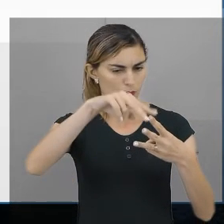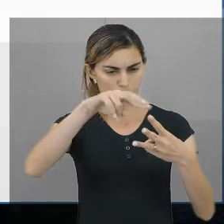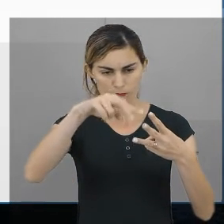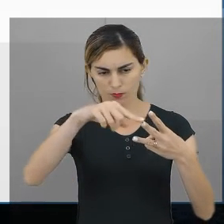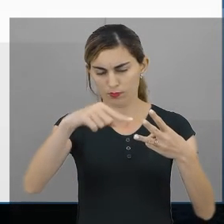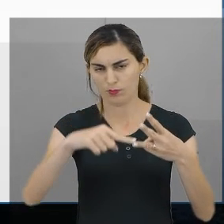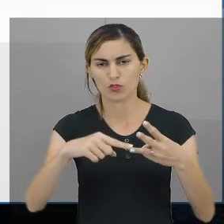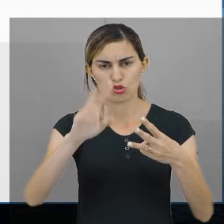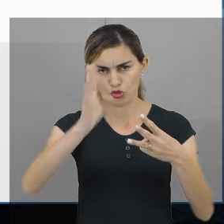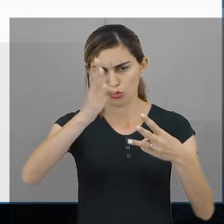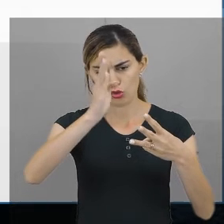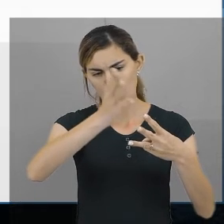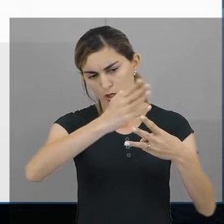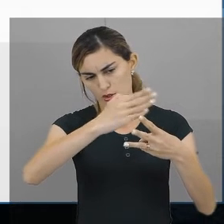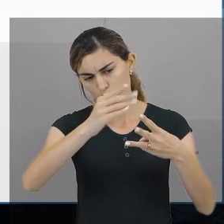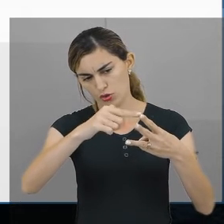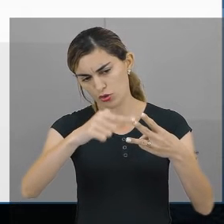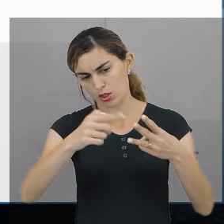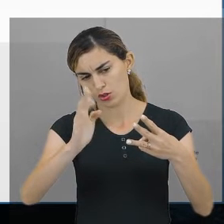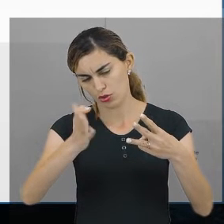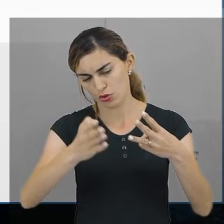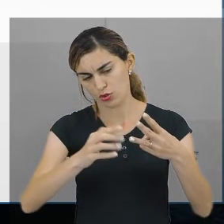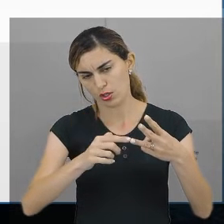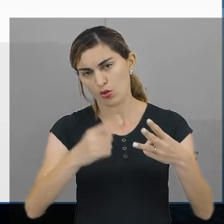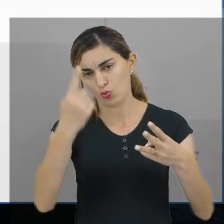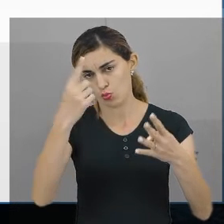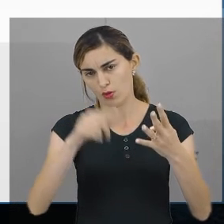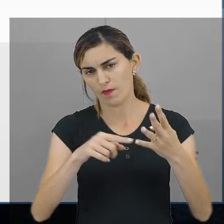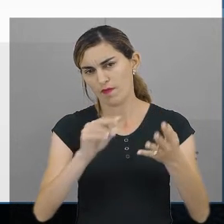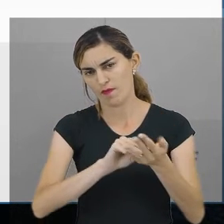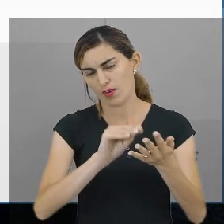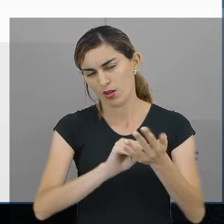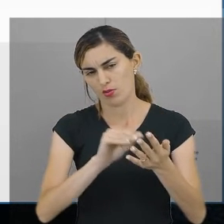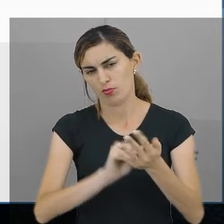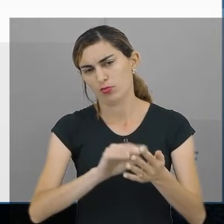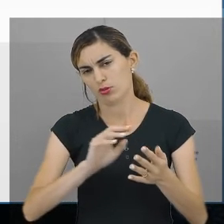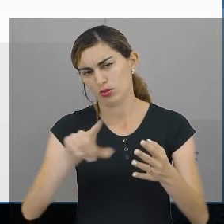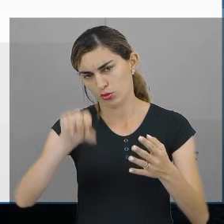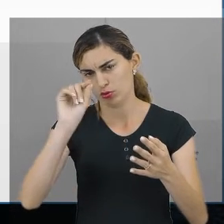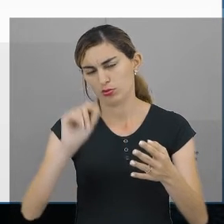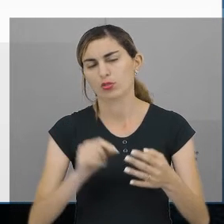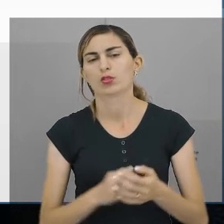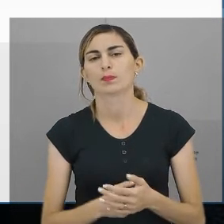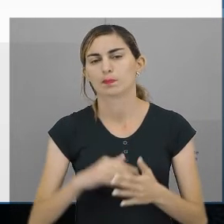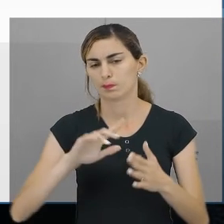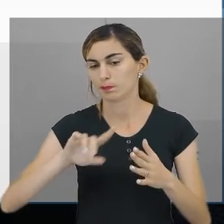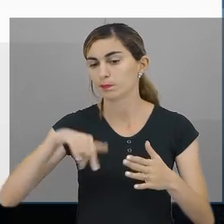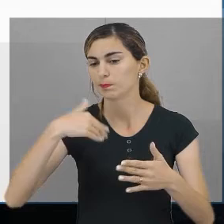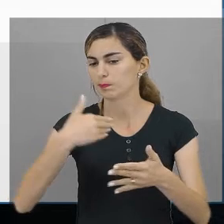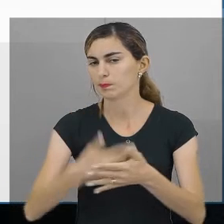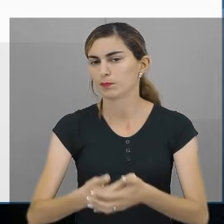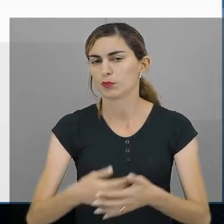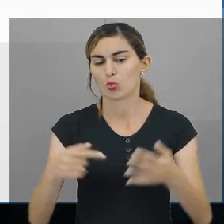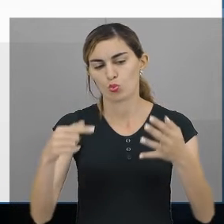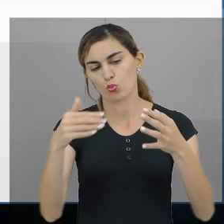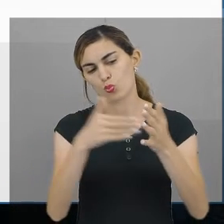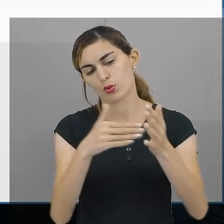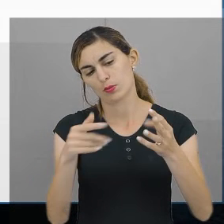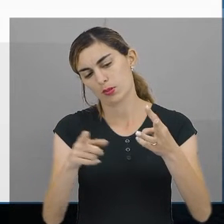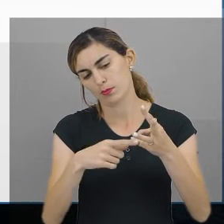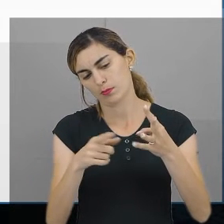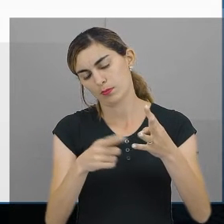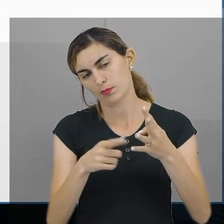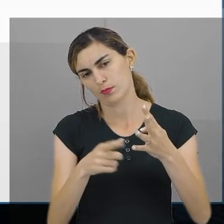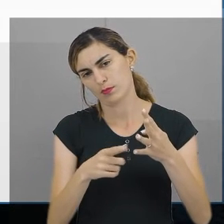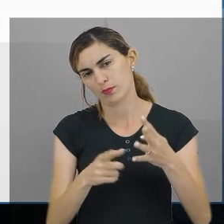e uma com valor a definir ainda. Logo em seguida, a última variável,